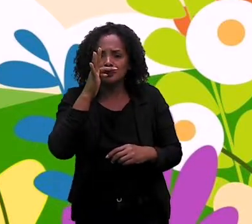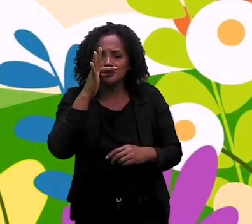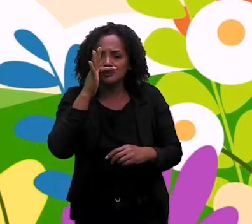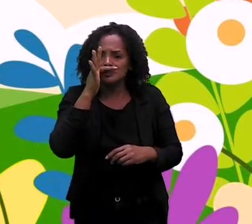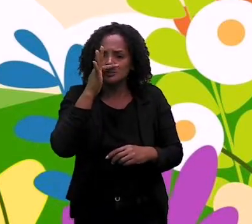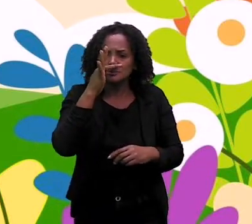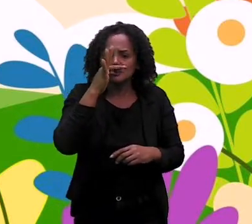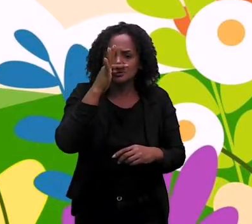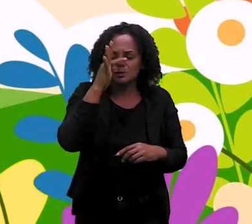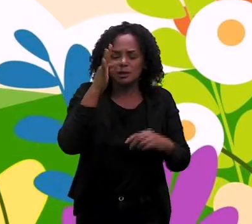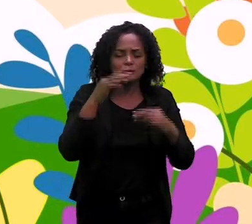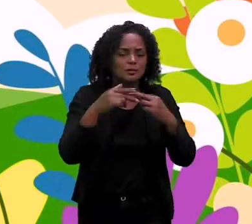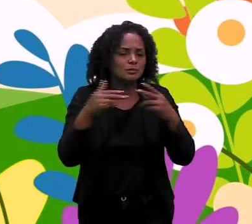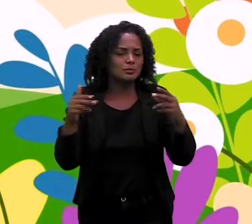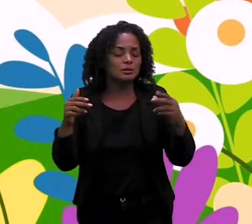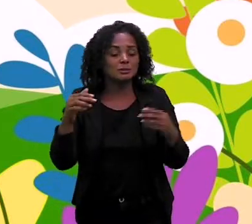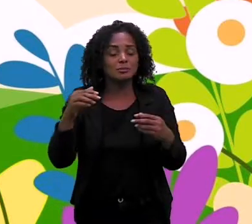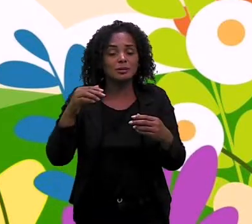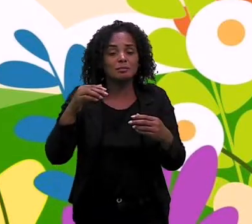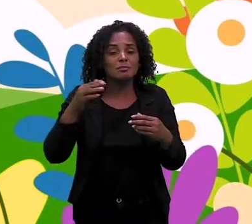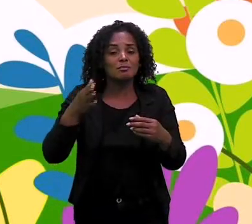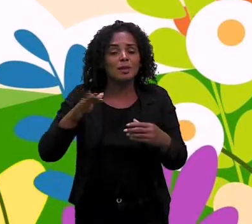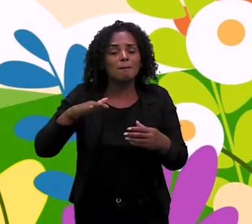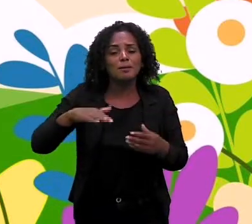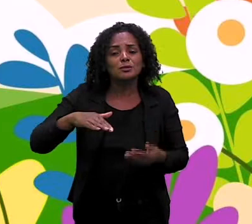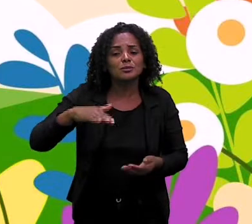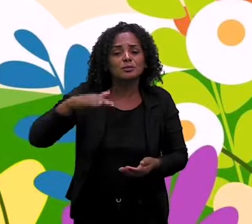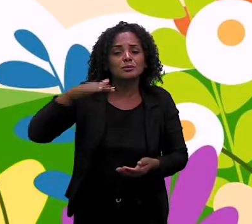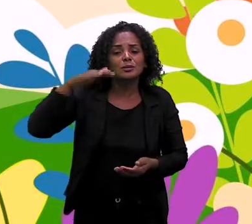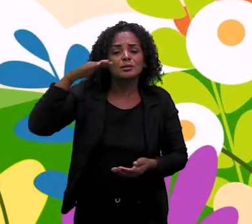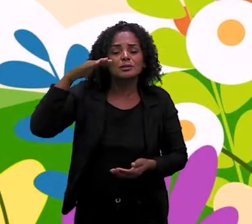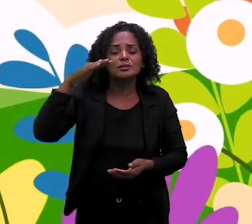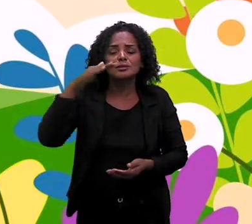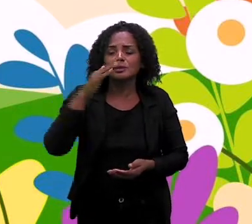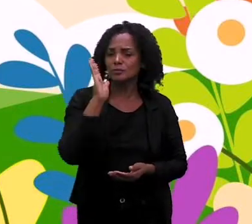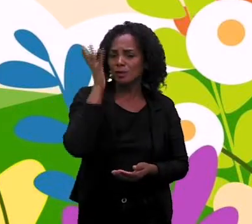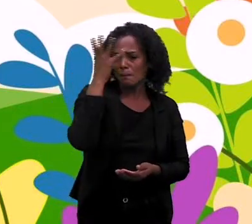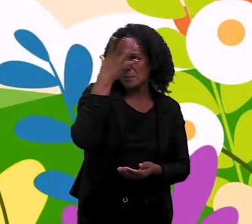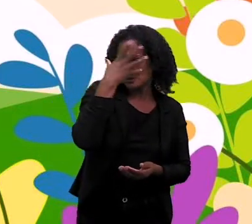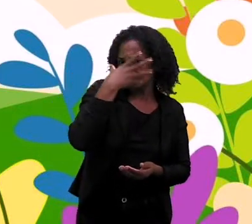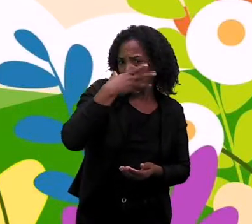crescer e florir lindamente com a chegada da primavera?